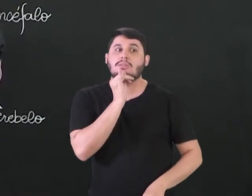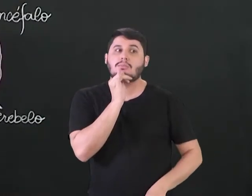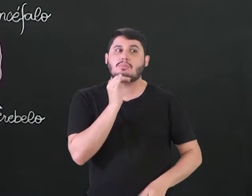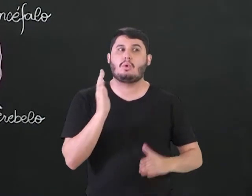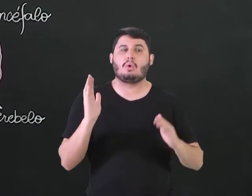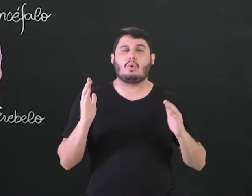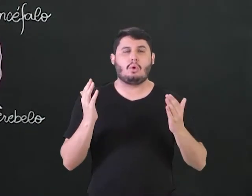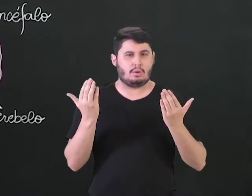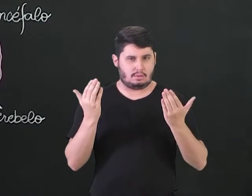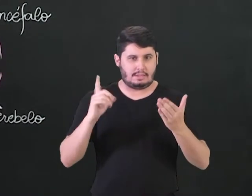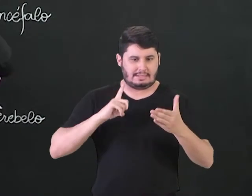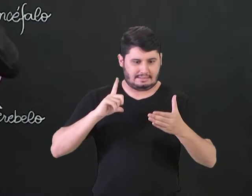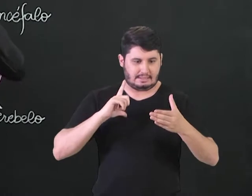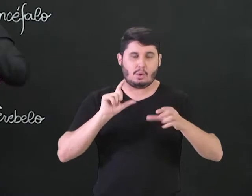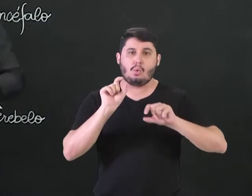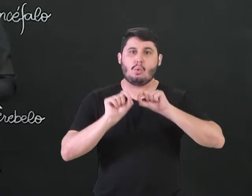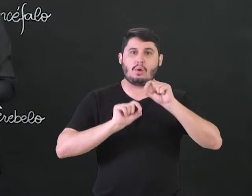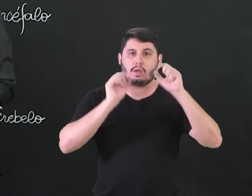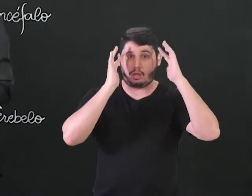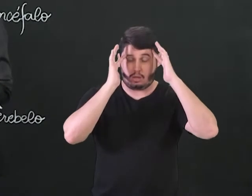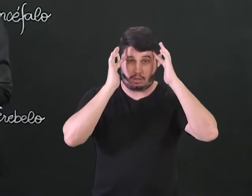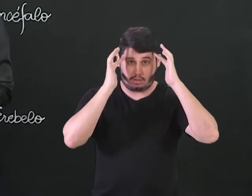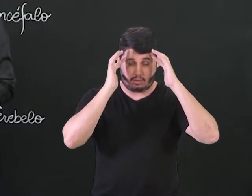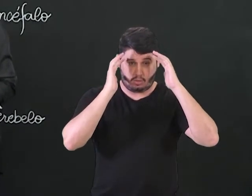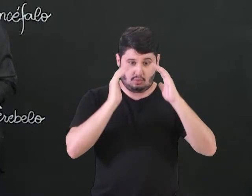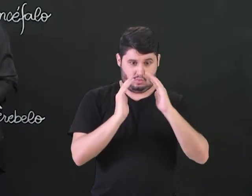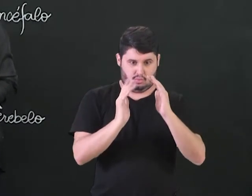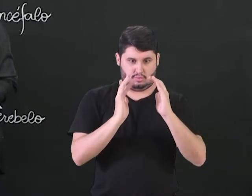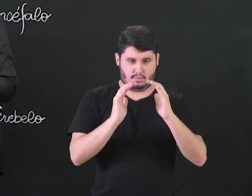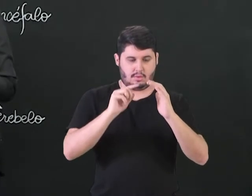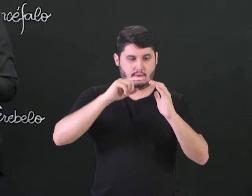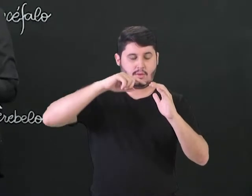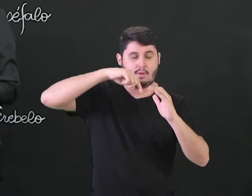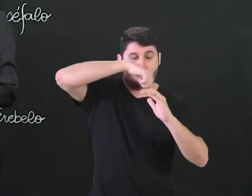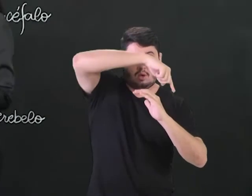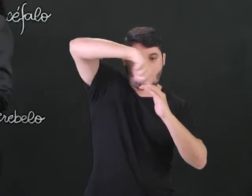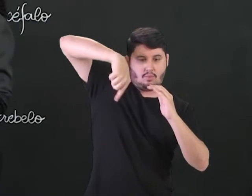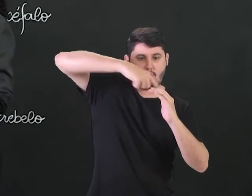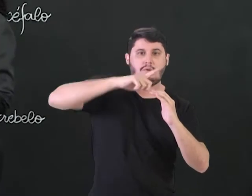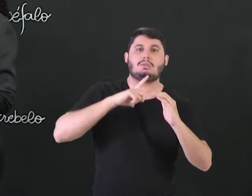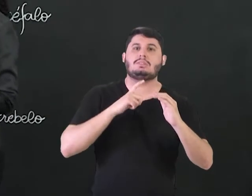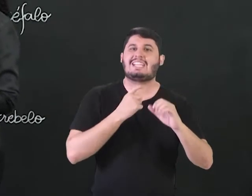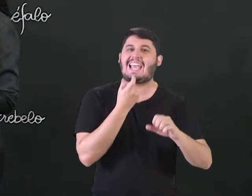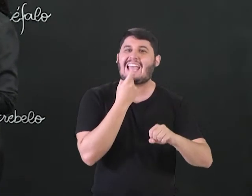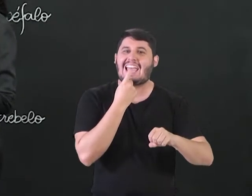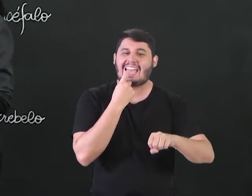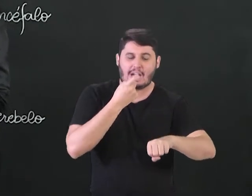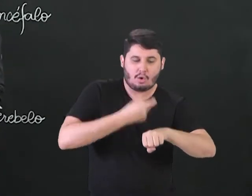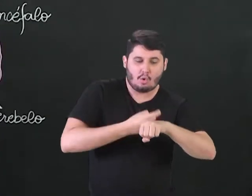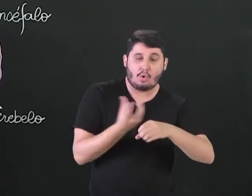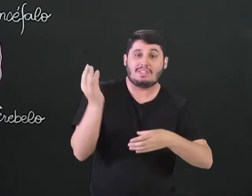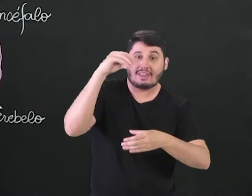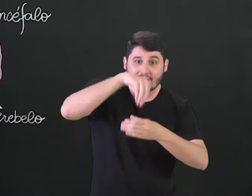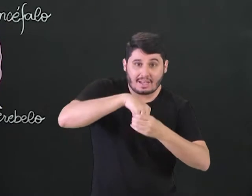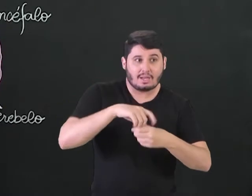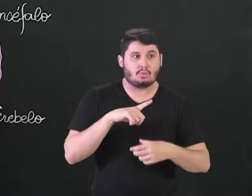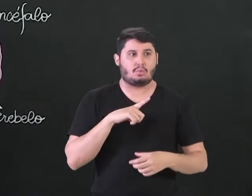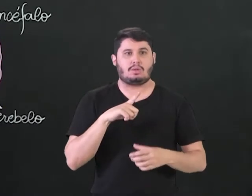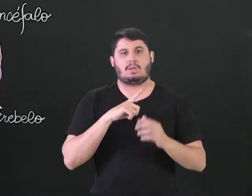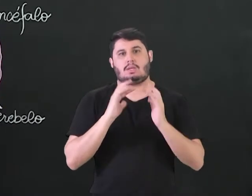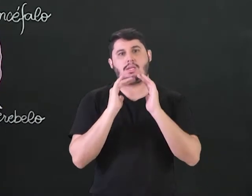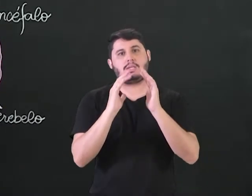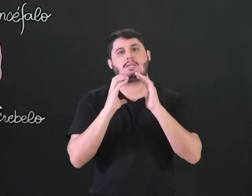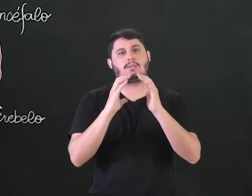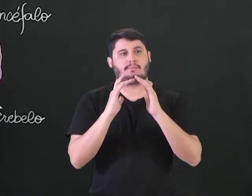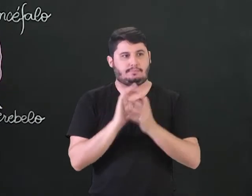para proteger o teu encéfalo e ossos na sua coluna para proteger essa medula. Esse sistema nervoso central, parte dele